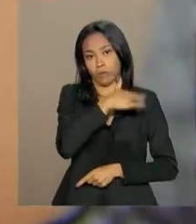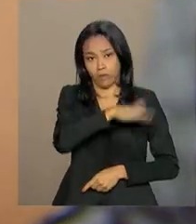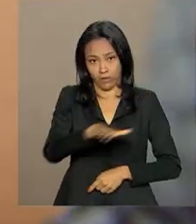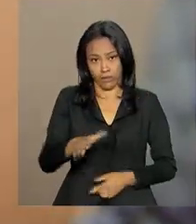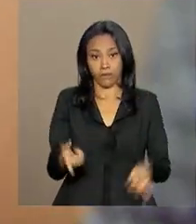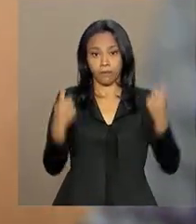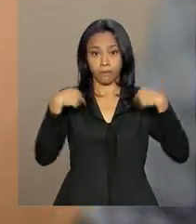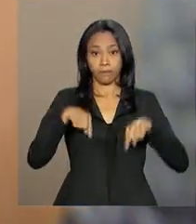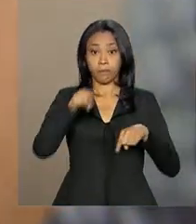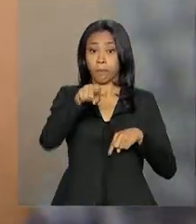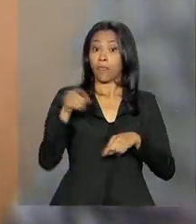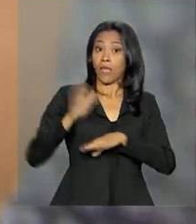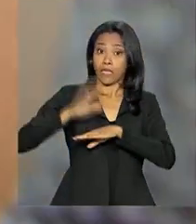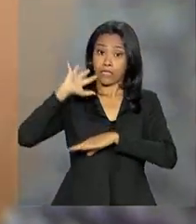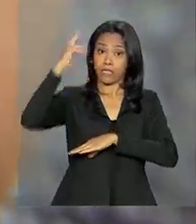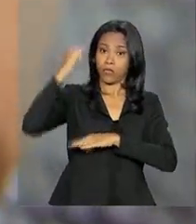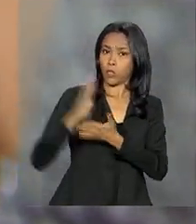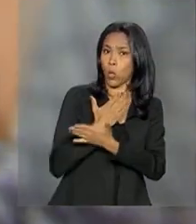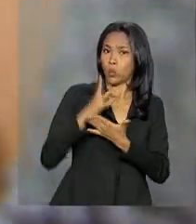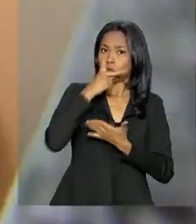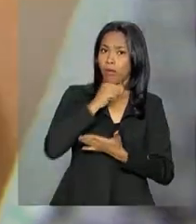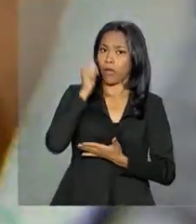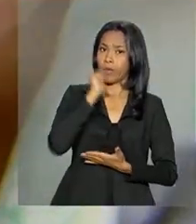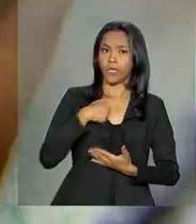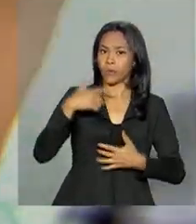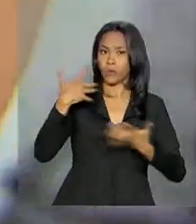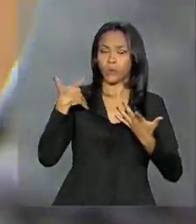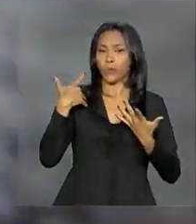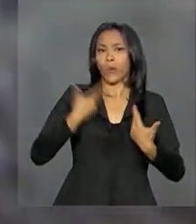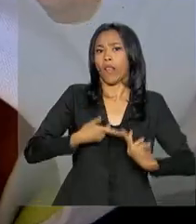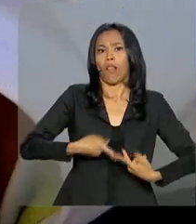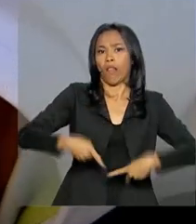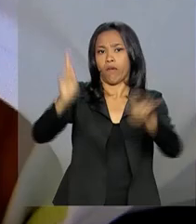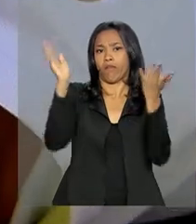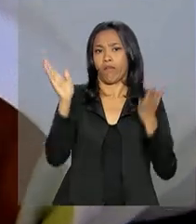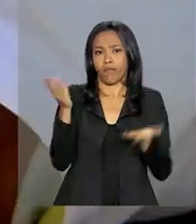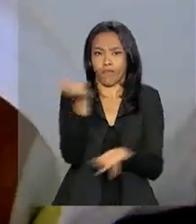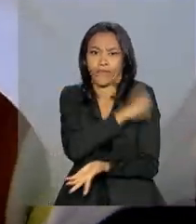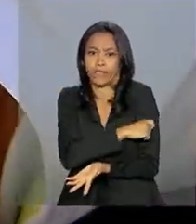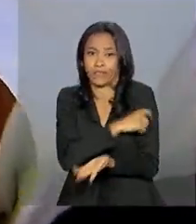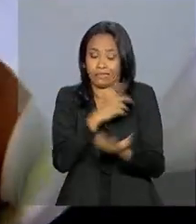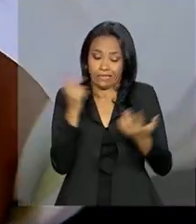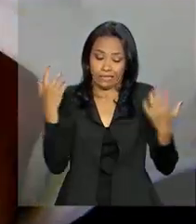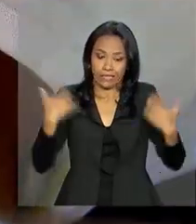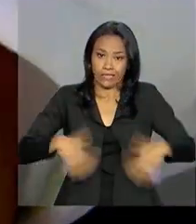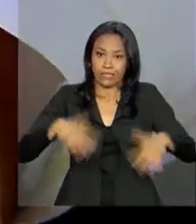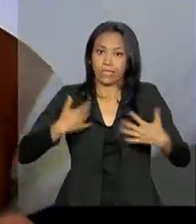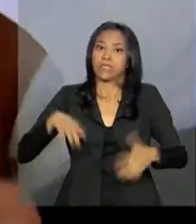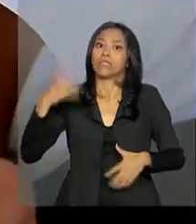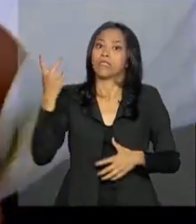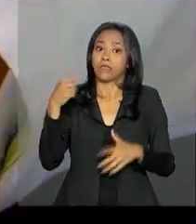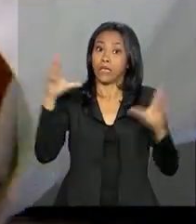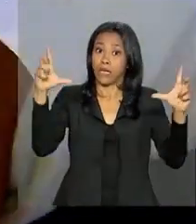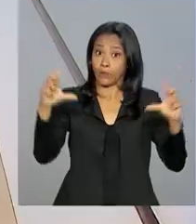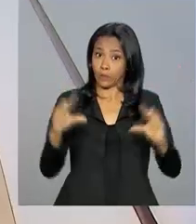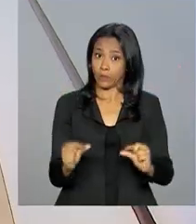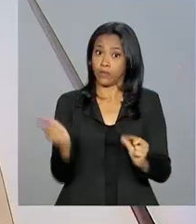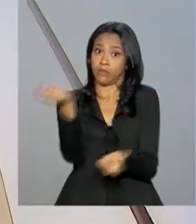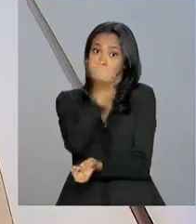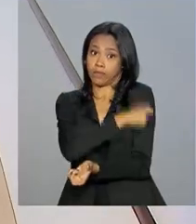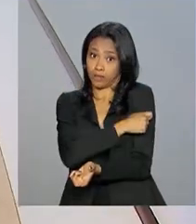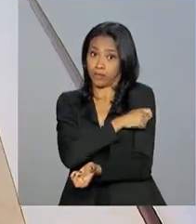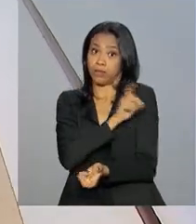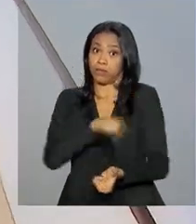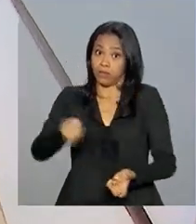A decisão de alguns pais de não seguir o calendário de vacinação tem causado uma baixa cobertura e fez com